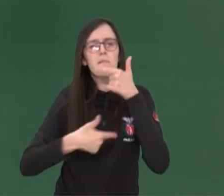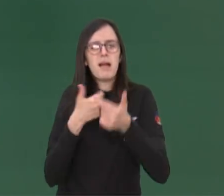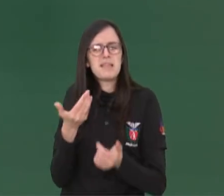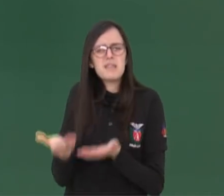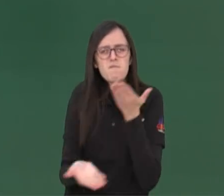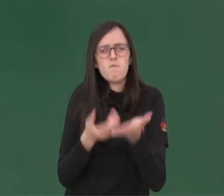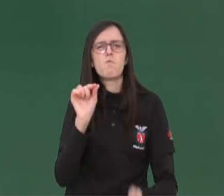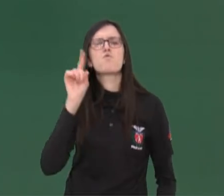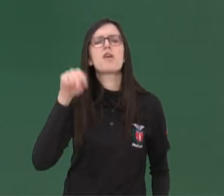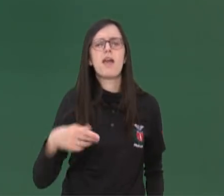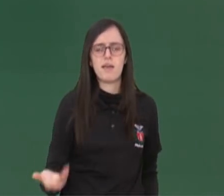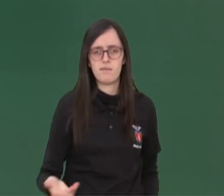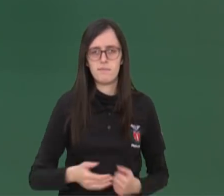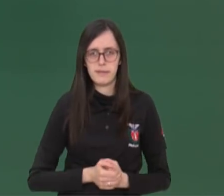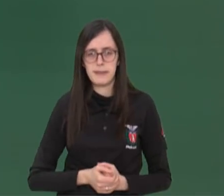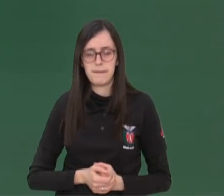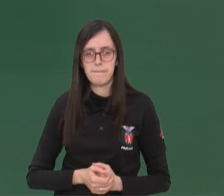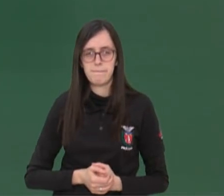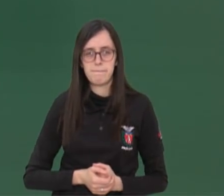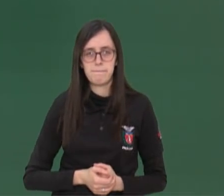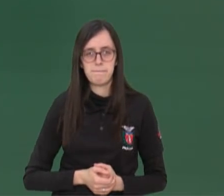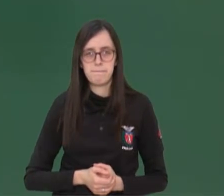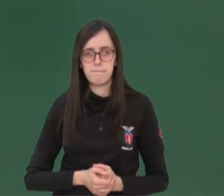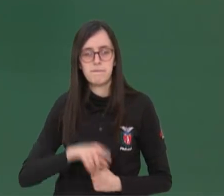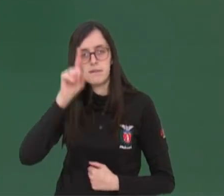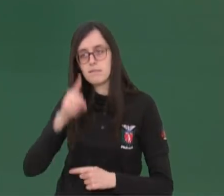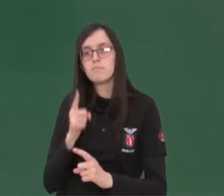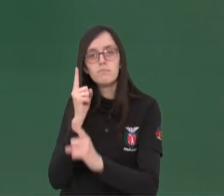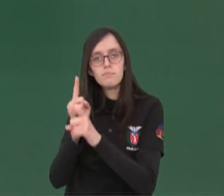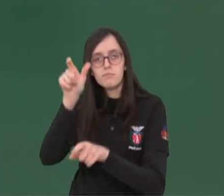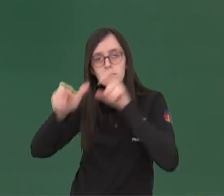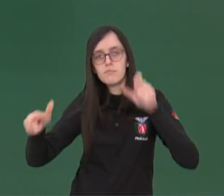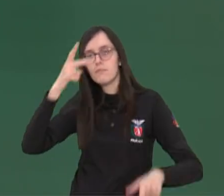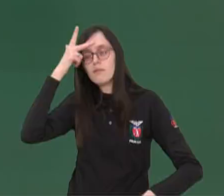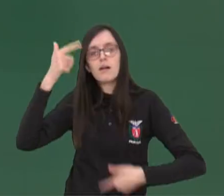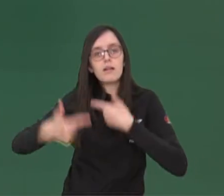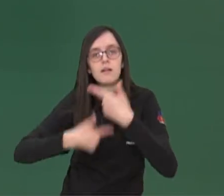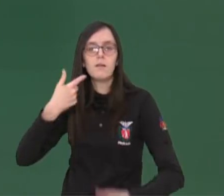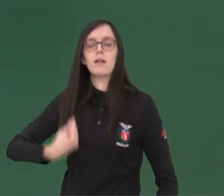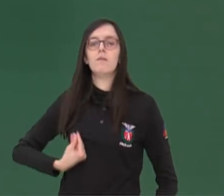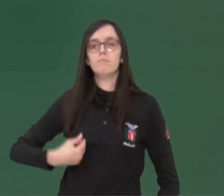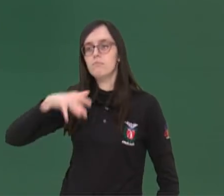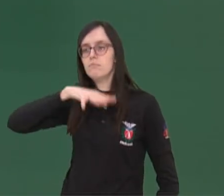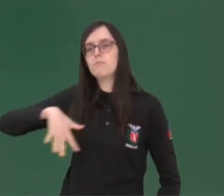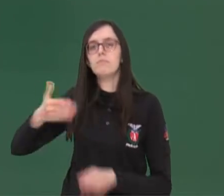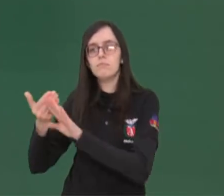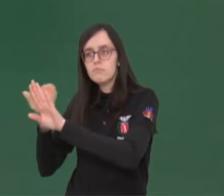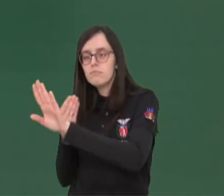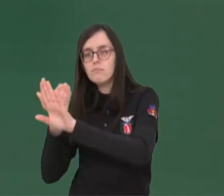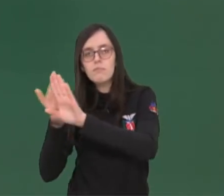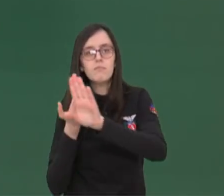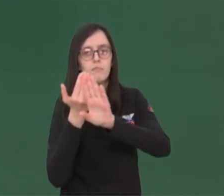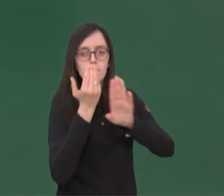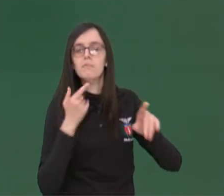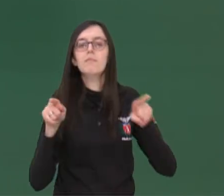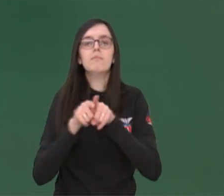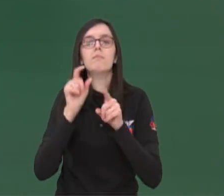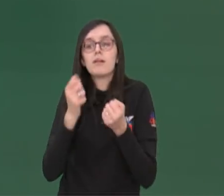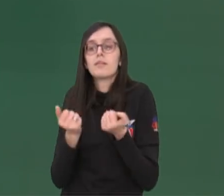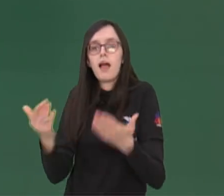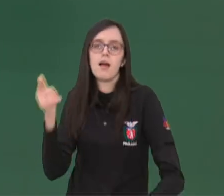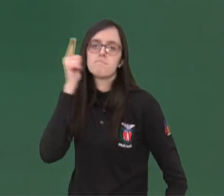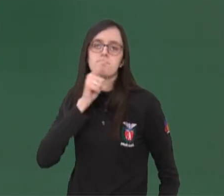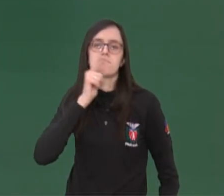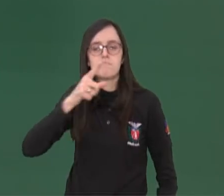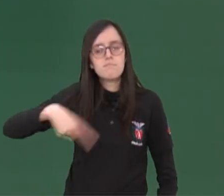aqui embaixo é encontrar trabalhadores, populações que viviam em áreas afastadas e também dar